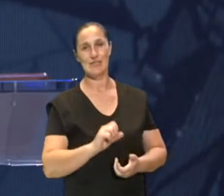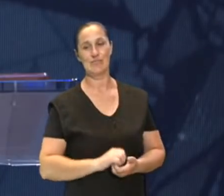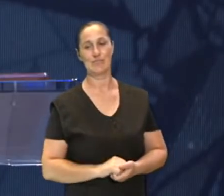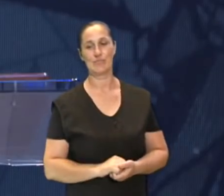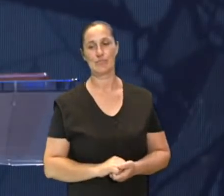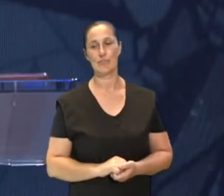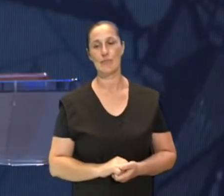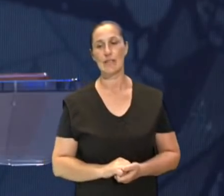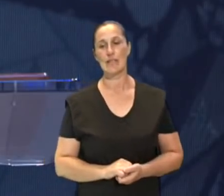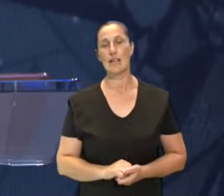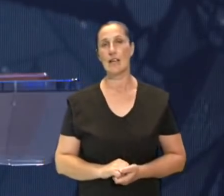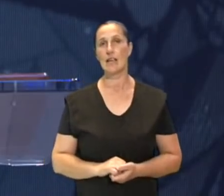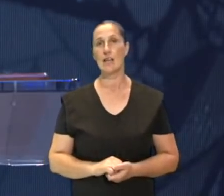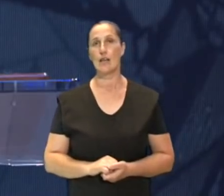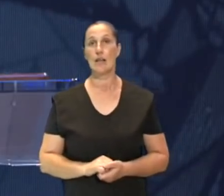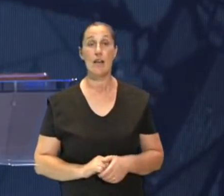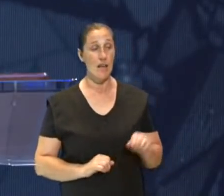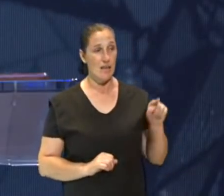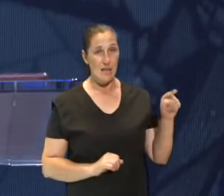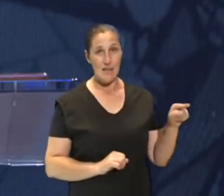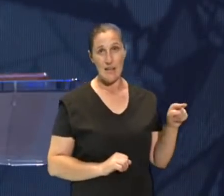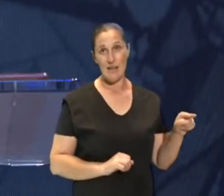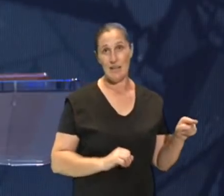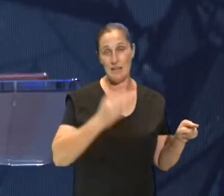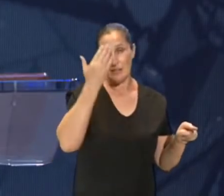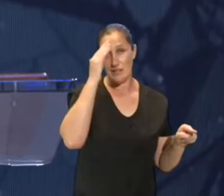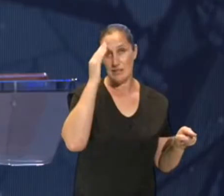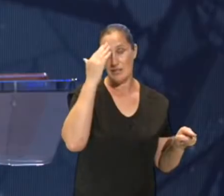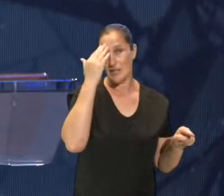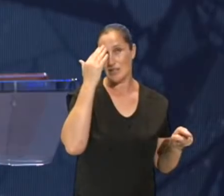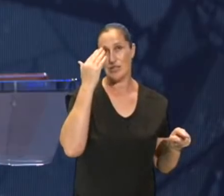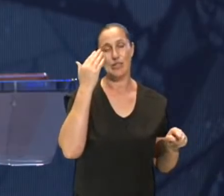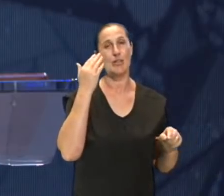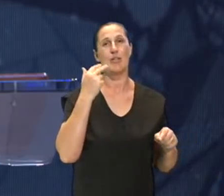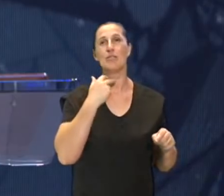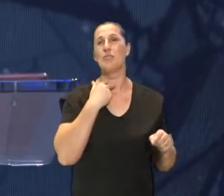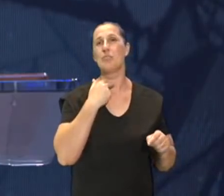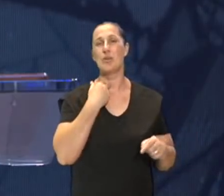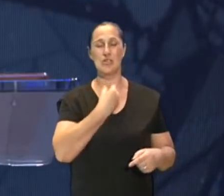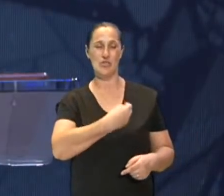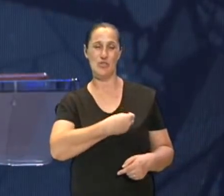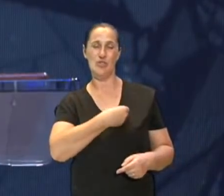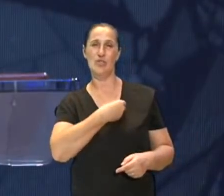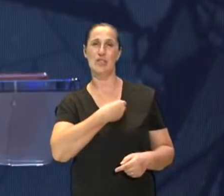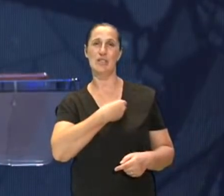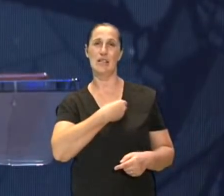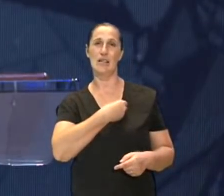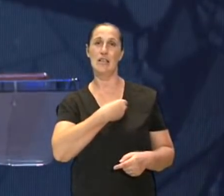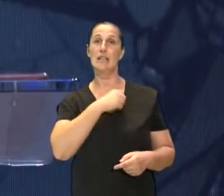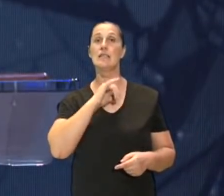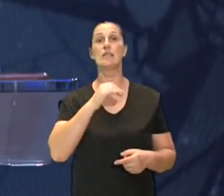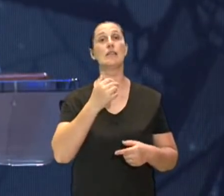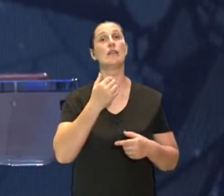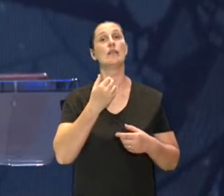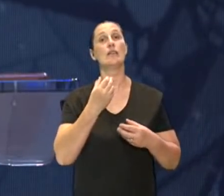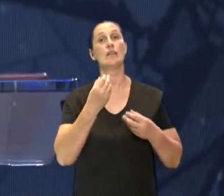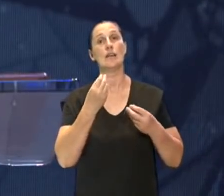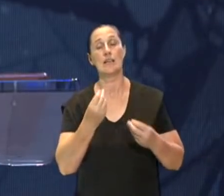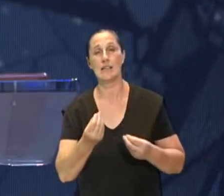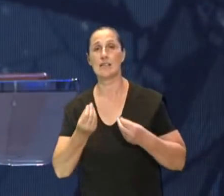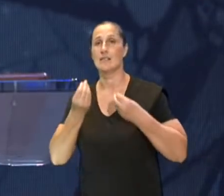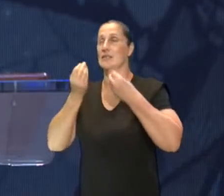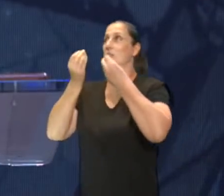Porque ele entende que não dá para viver uma vida sem uma entrega total e absoluta. Então hoje eu queria orar com você, para